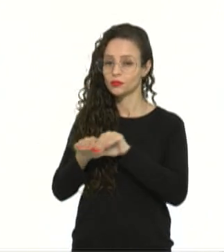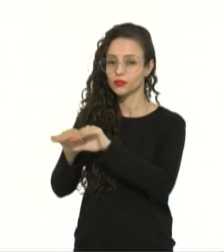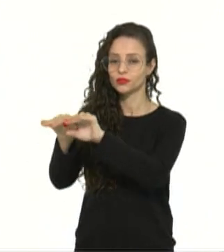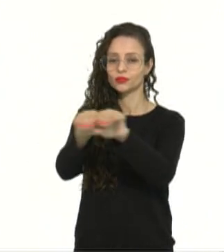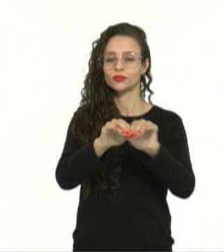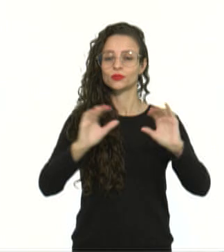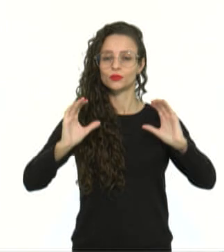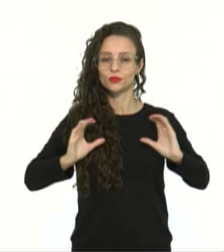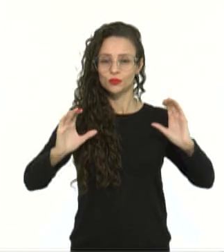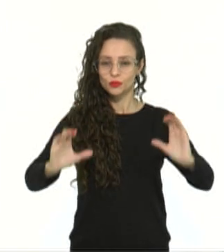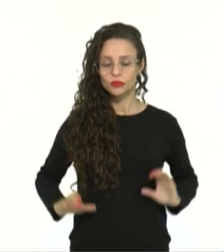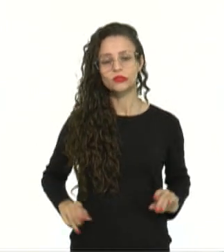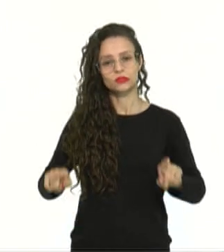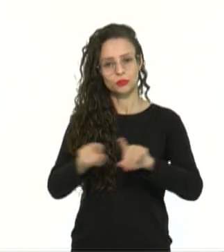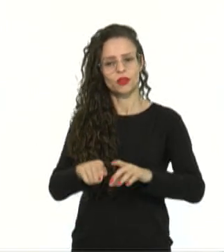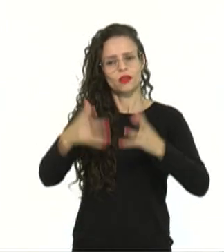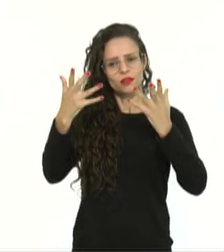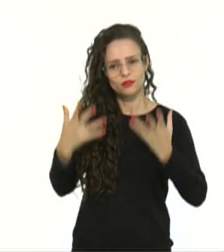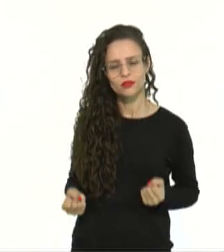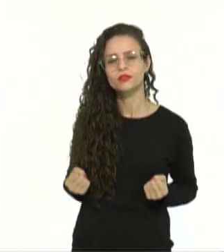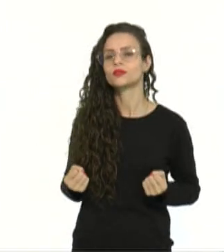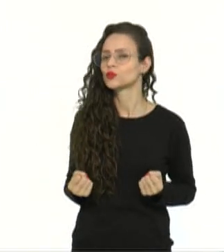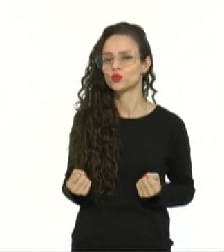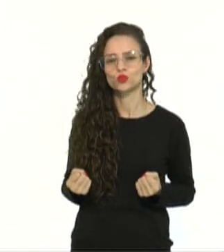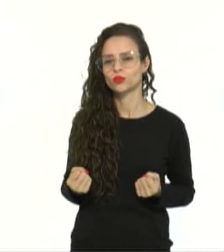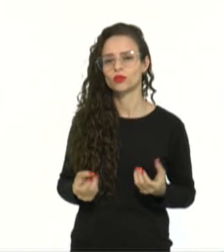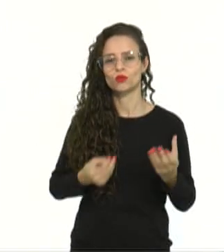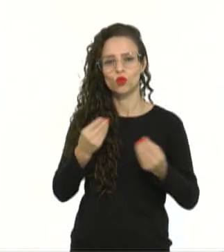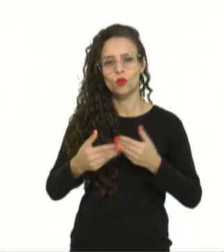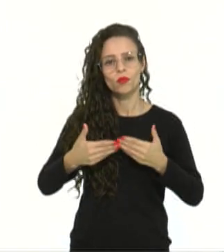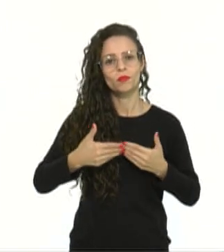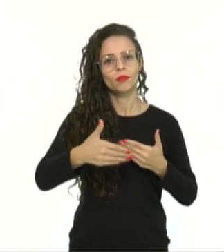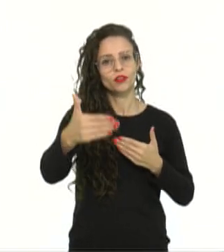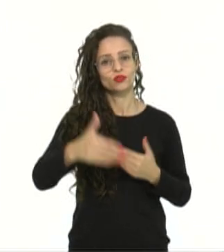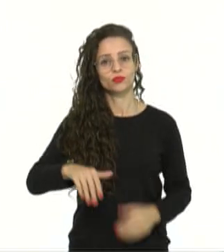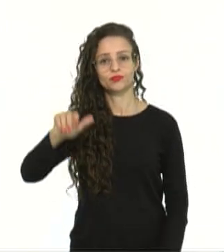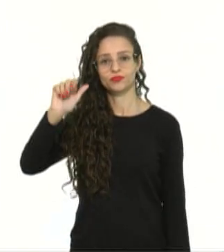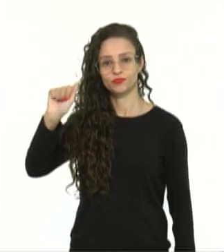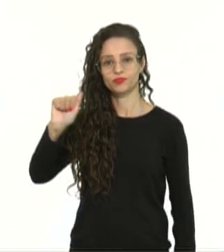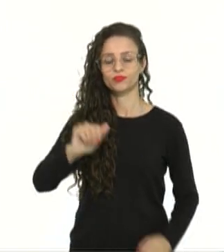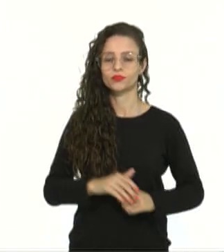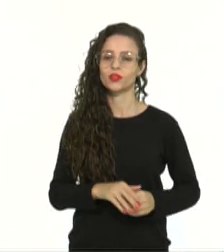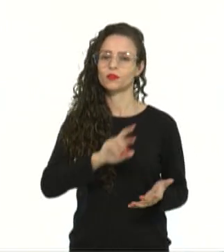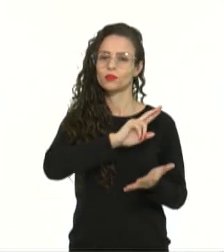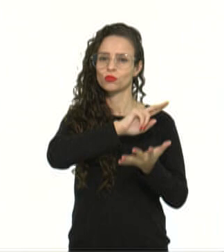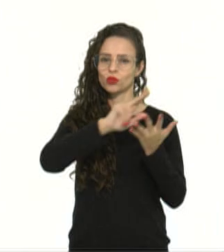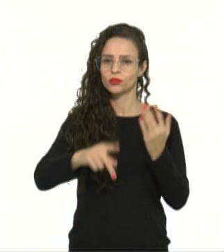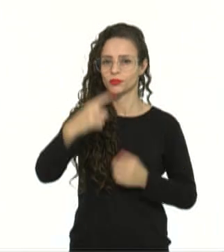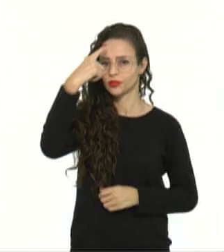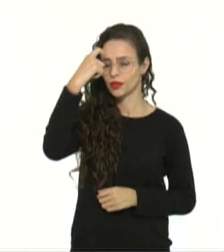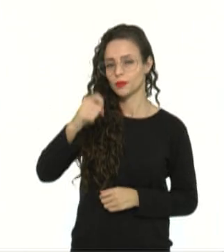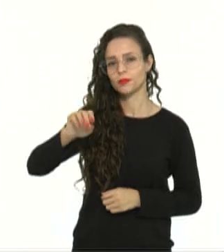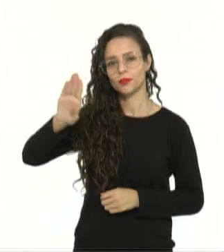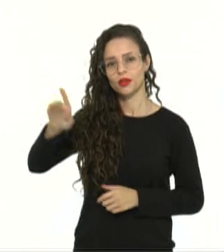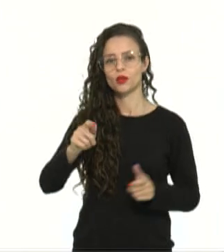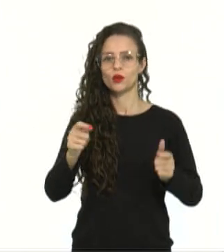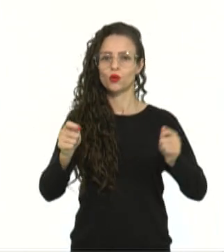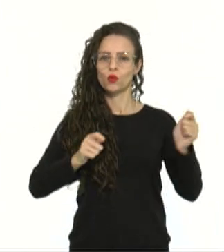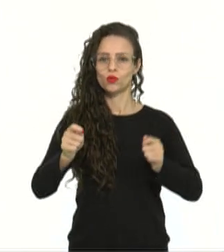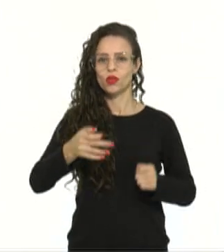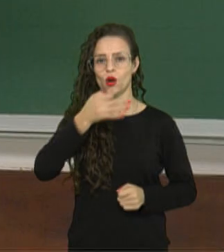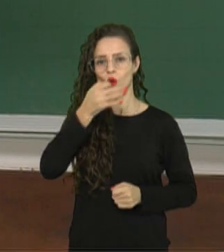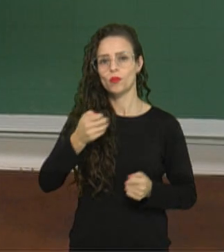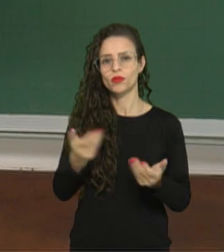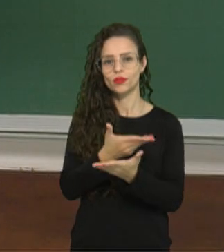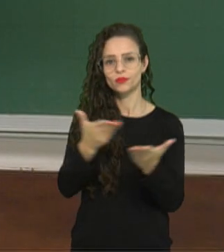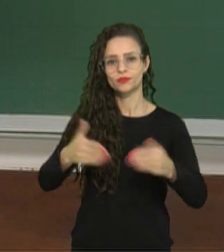dos comportamentos e a aceitação ao modelo vigente é obtida a partir do... Letra A, pluralismo de ideias. B, controle da opinião